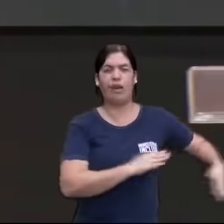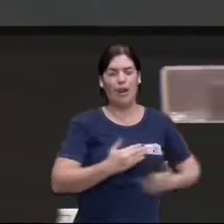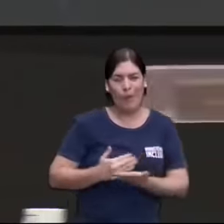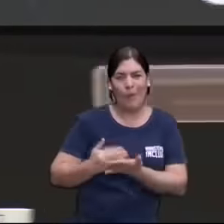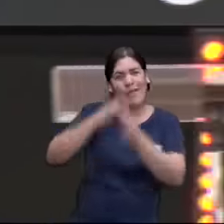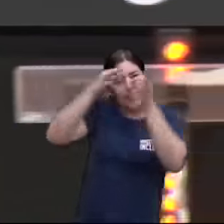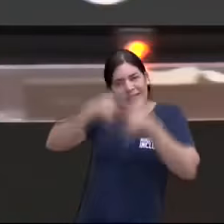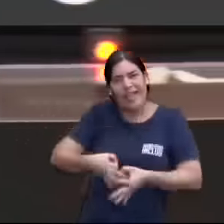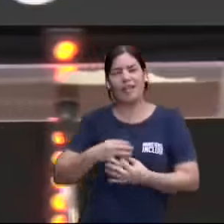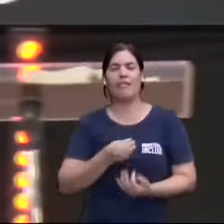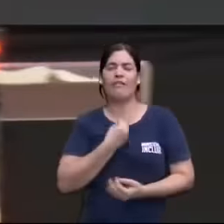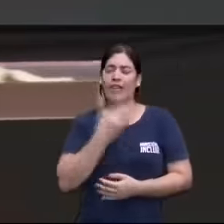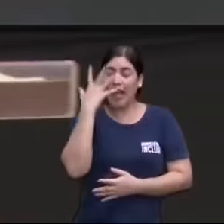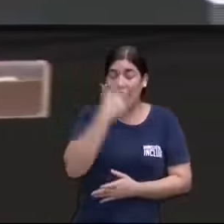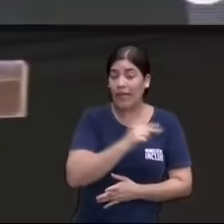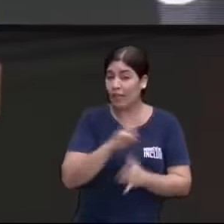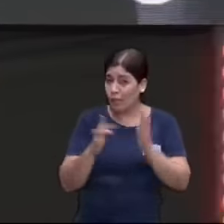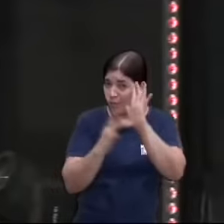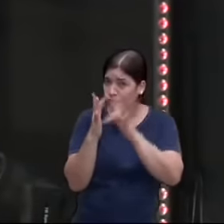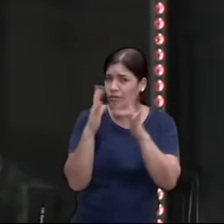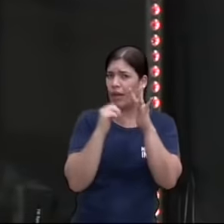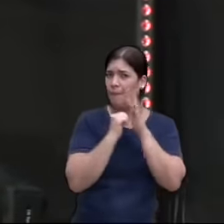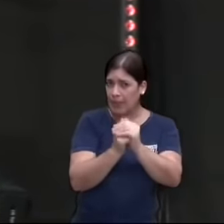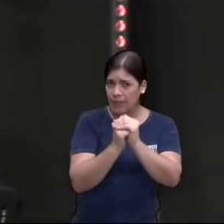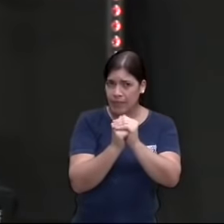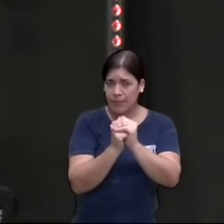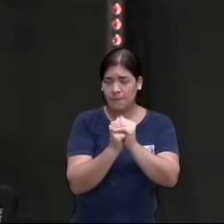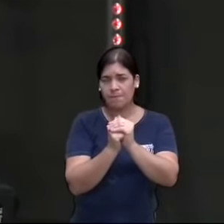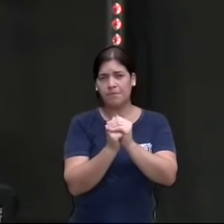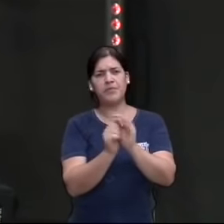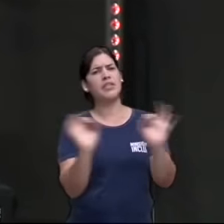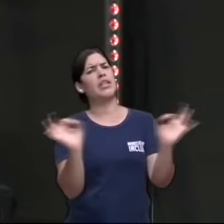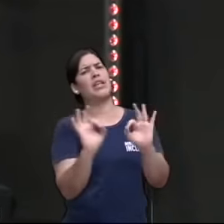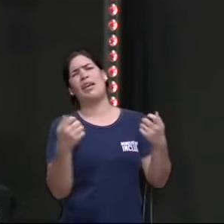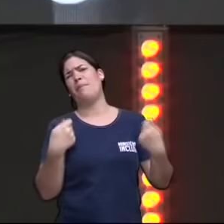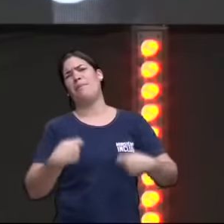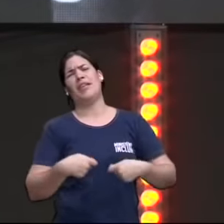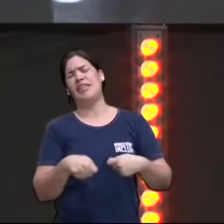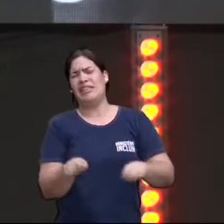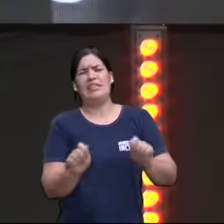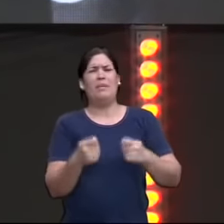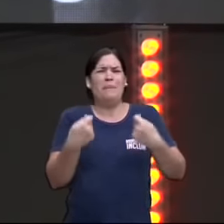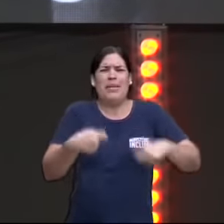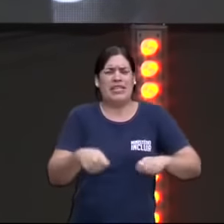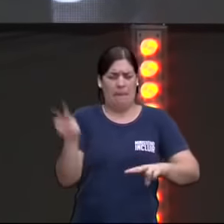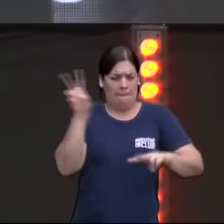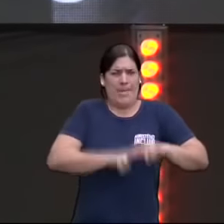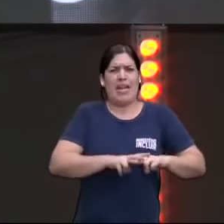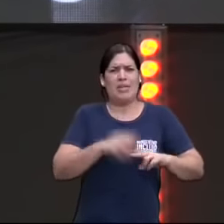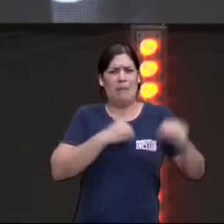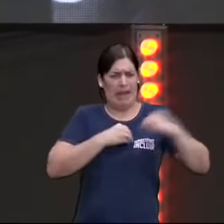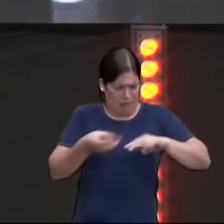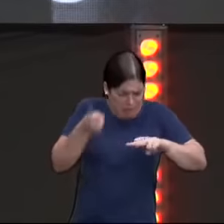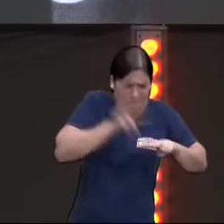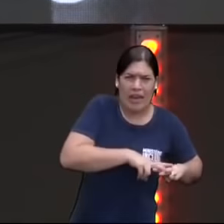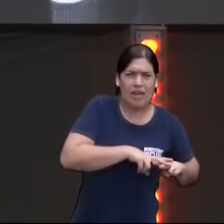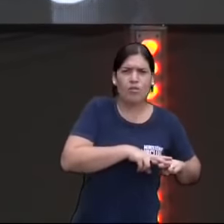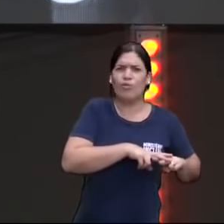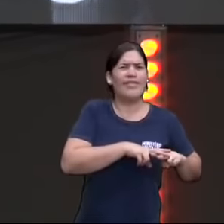vida linda, em nome de Jesus, amém? Ninguém tem que viver preso no pecado, não. O pecado já foi, uma nova vida chegou.